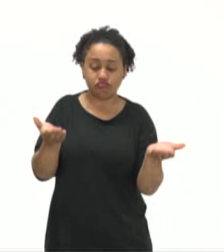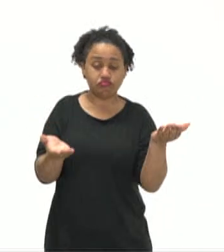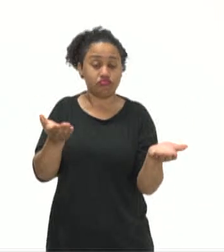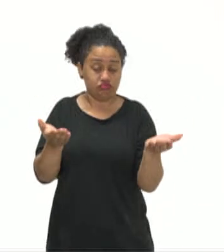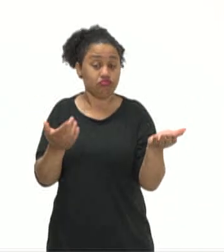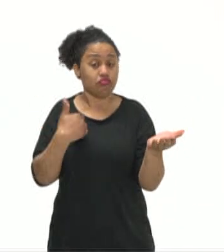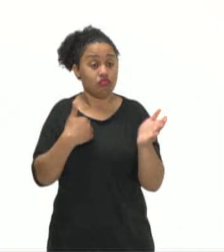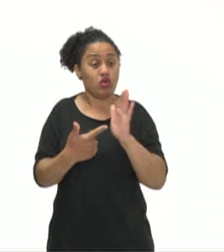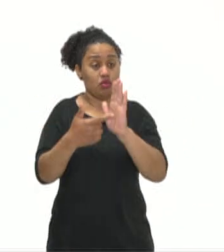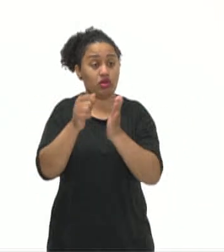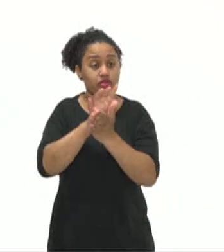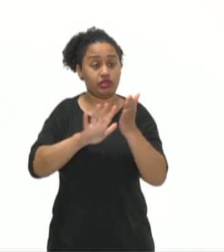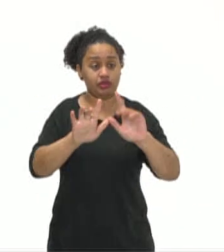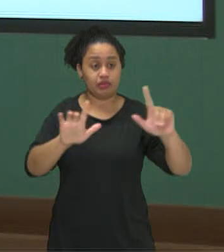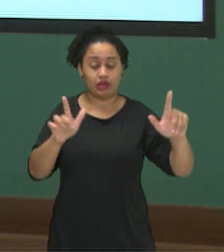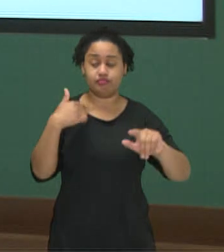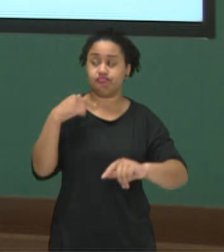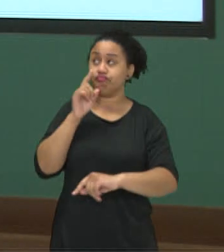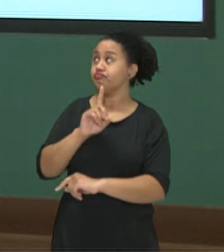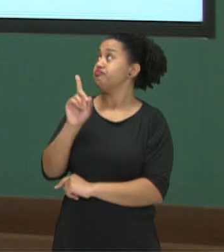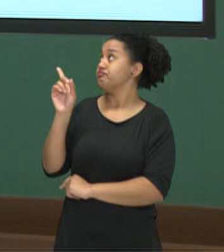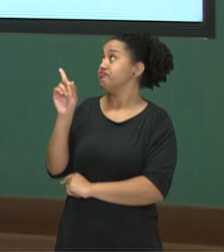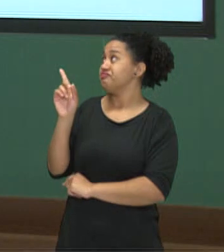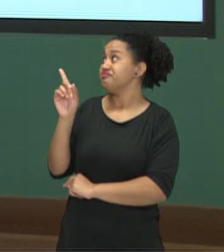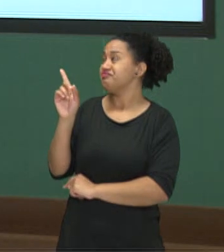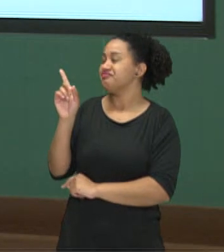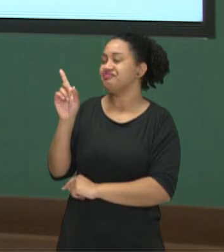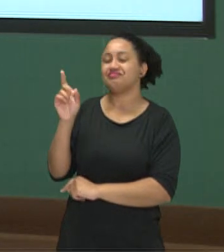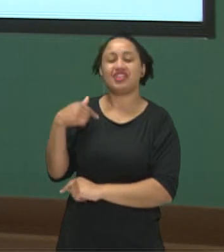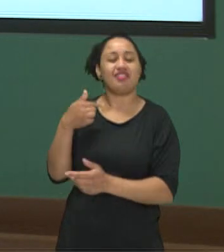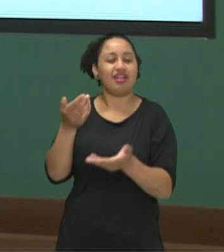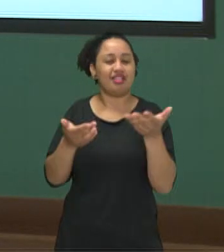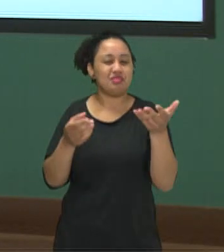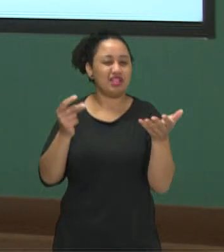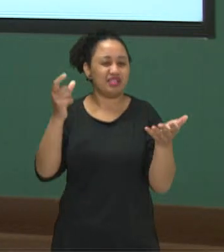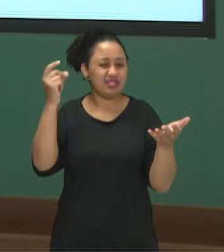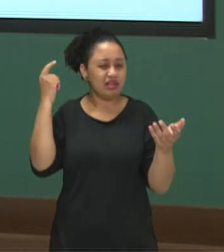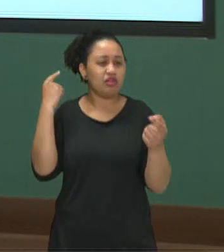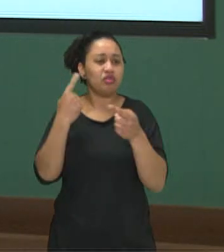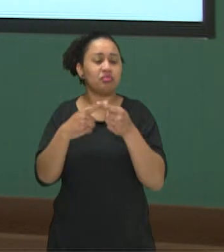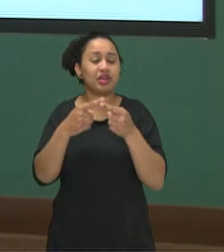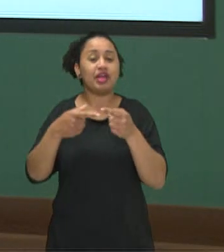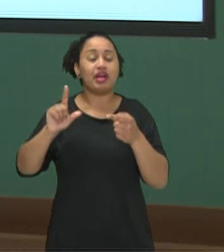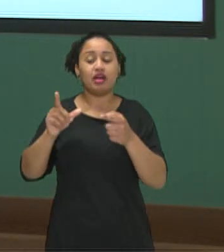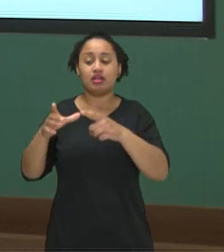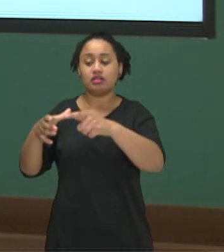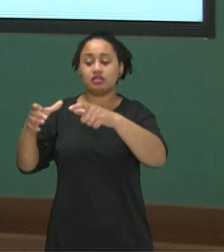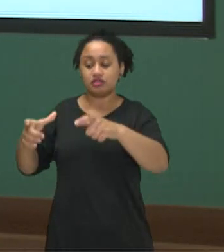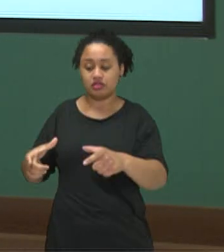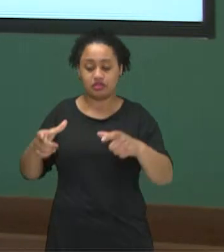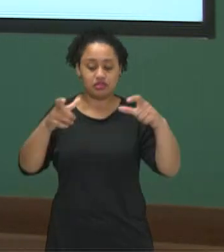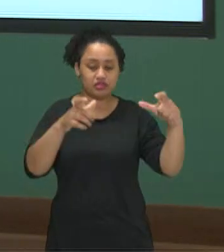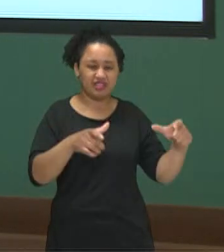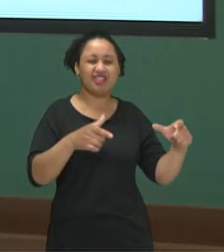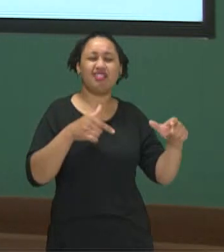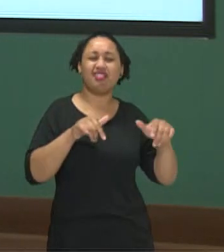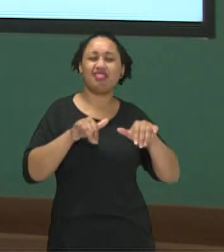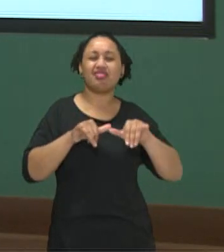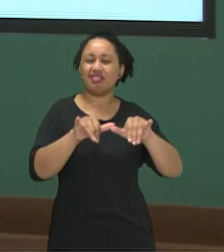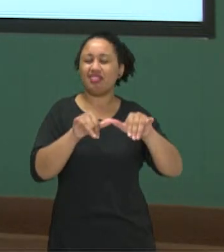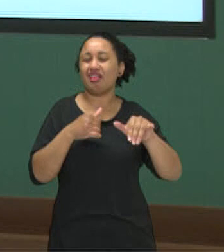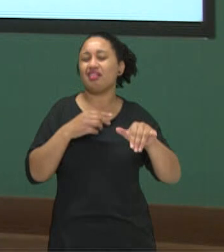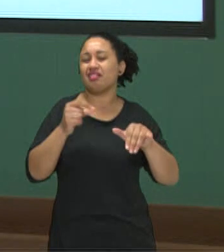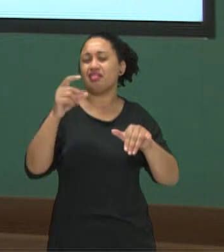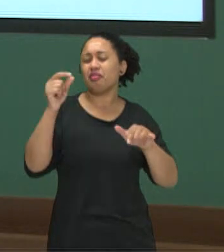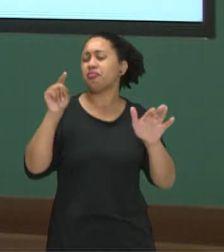conforme a ilustração. Antigamente, fala aqui antiga, né? Porque as balanças tinham 2 pratos. Um mercadinho antigo,